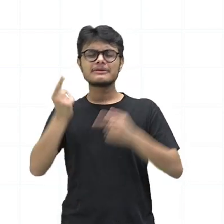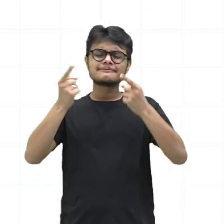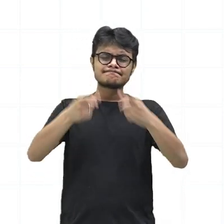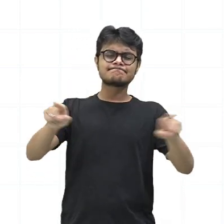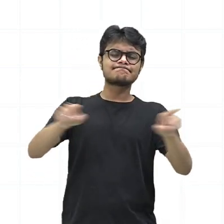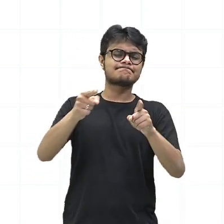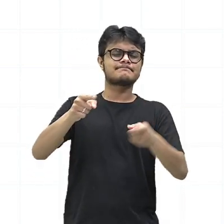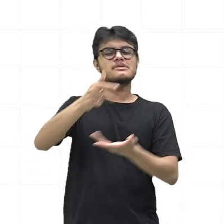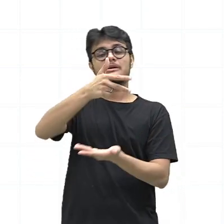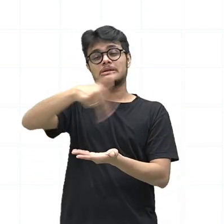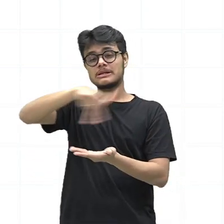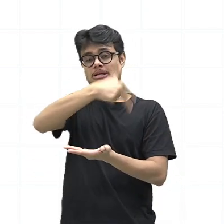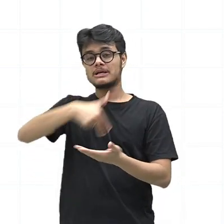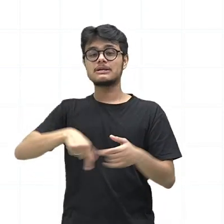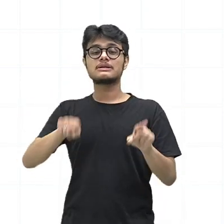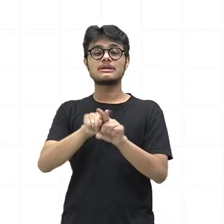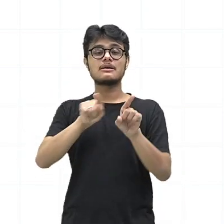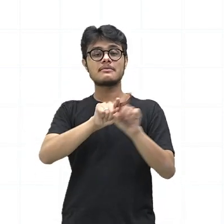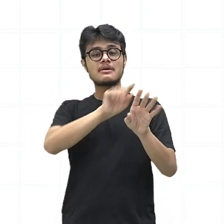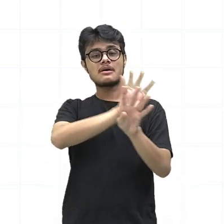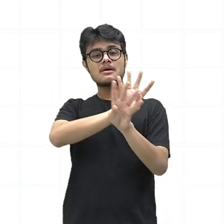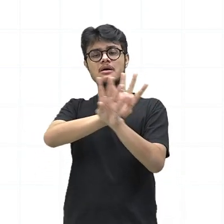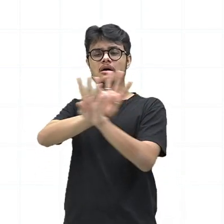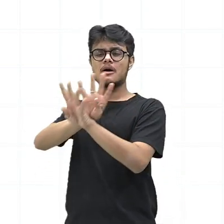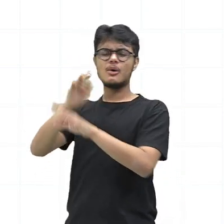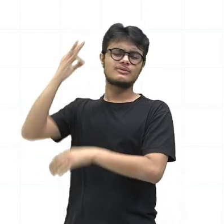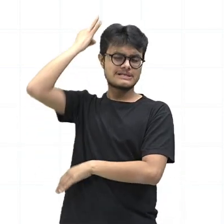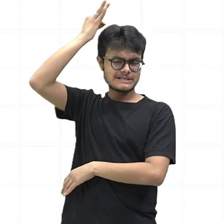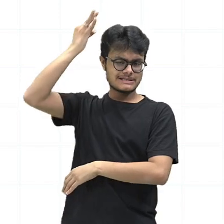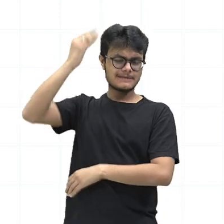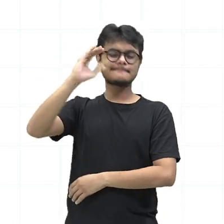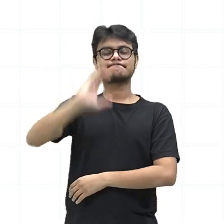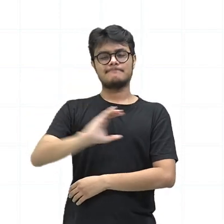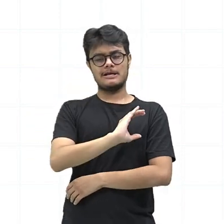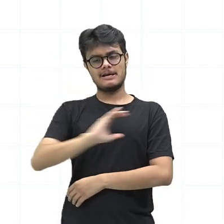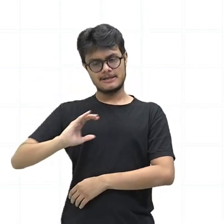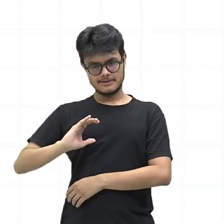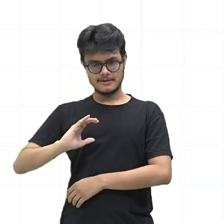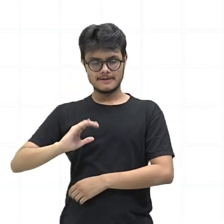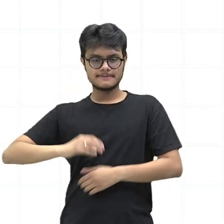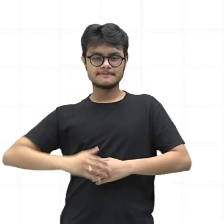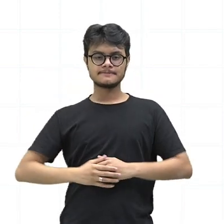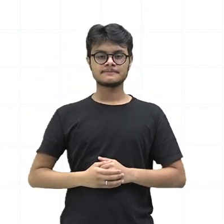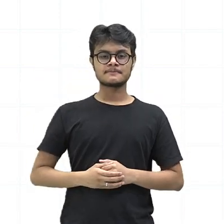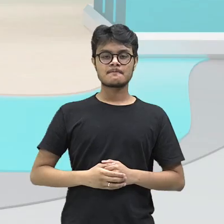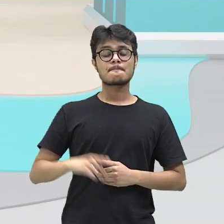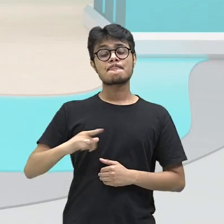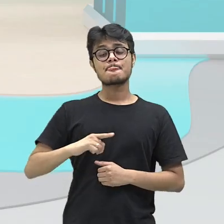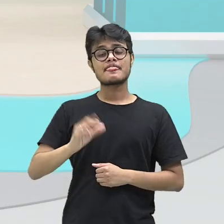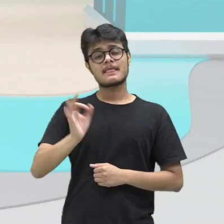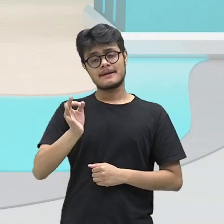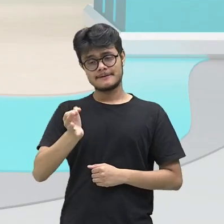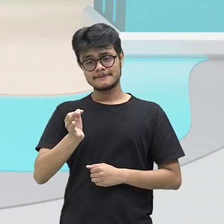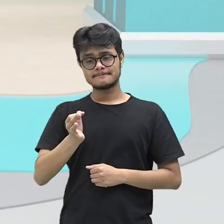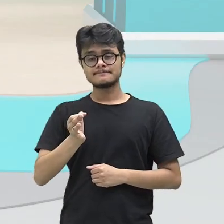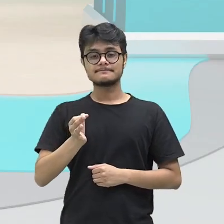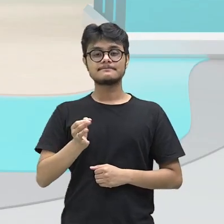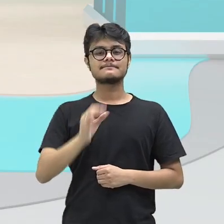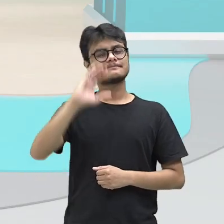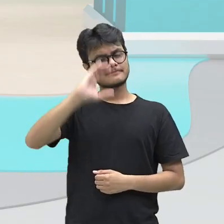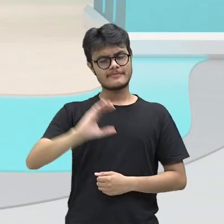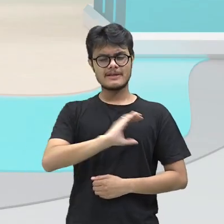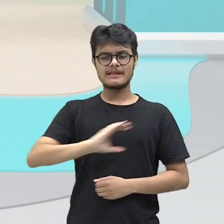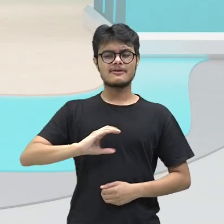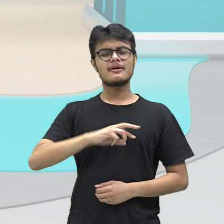dança, além da procissão em homenagem aos santos católicos. A gente vê aí uma referência à região católica,